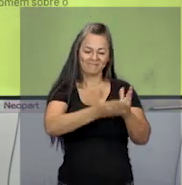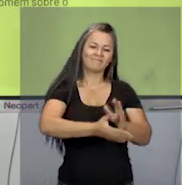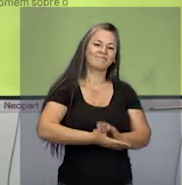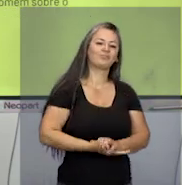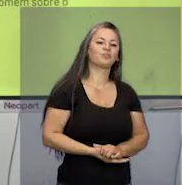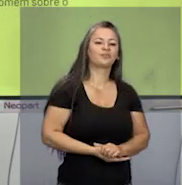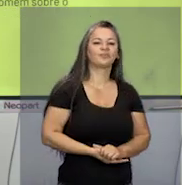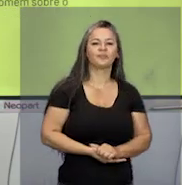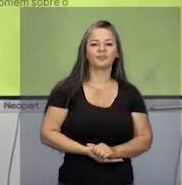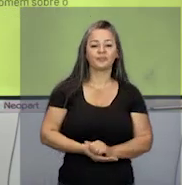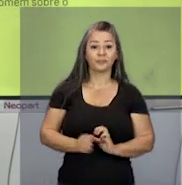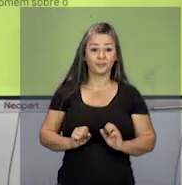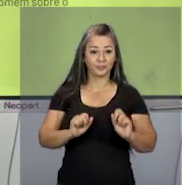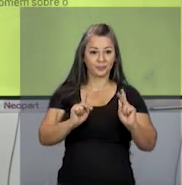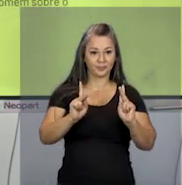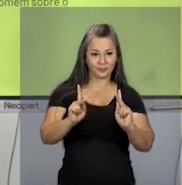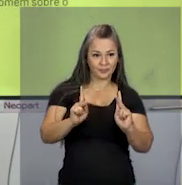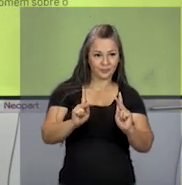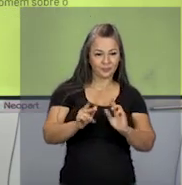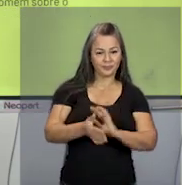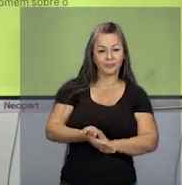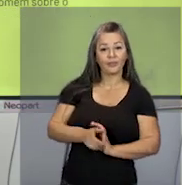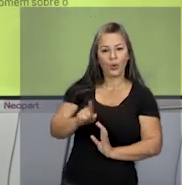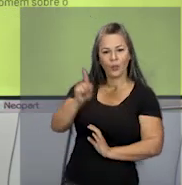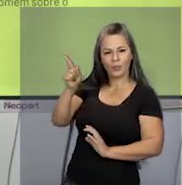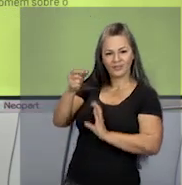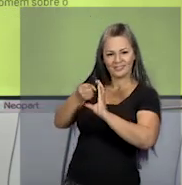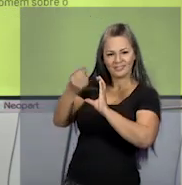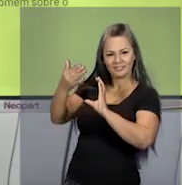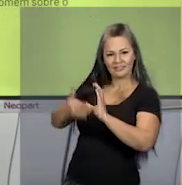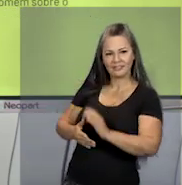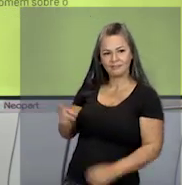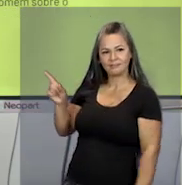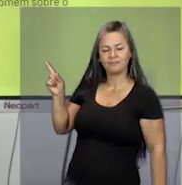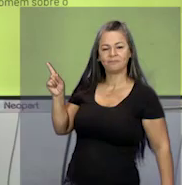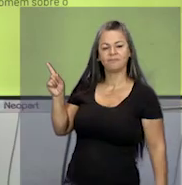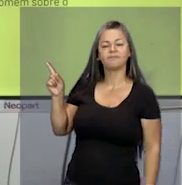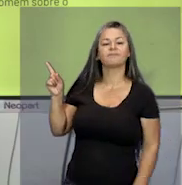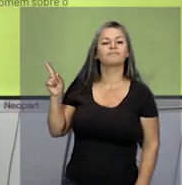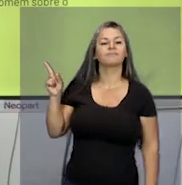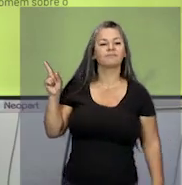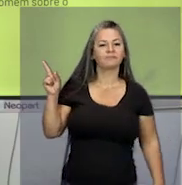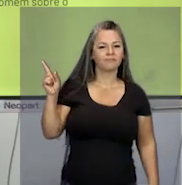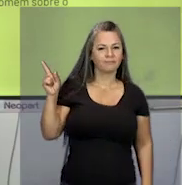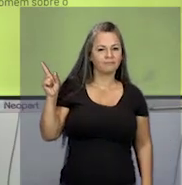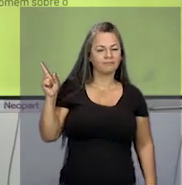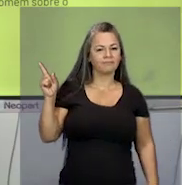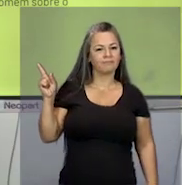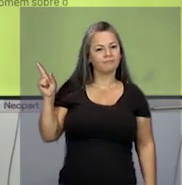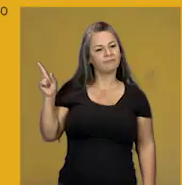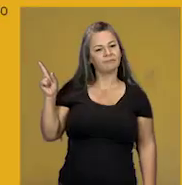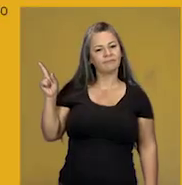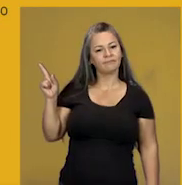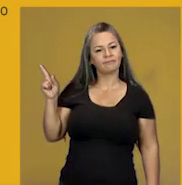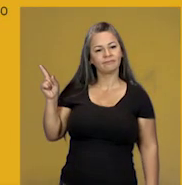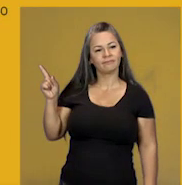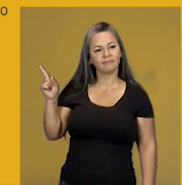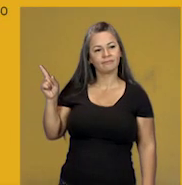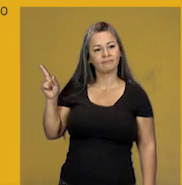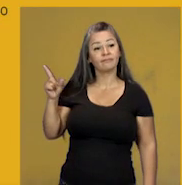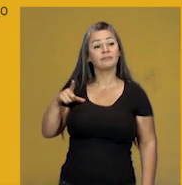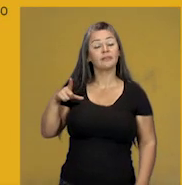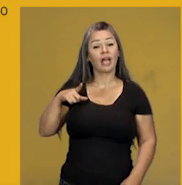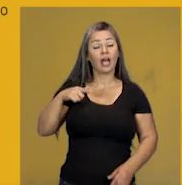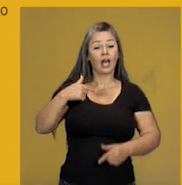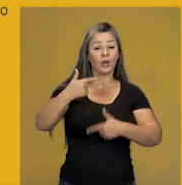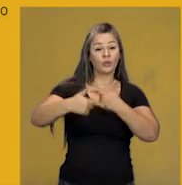Amazônia, ok? Outra questão importante, no caso da questão econômica, né? Vamos lá, as principais atividades